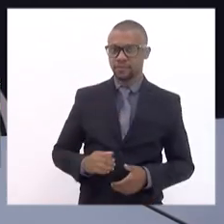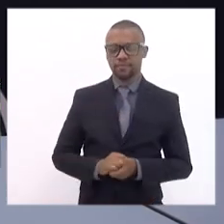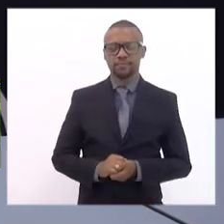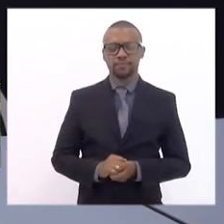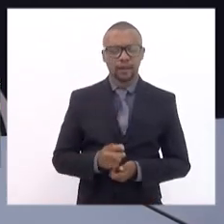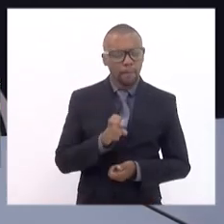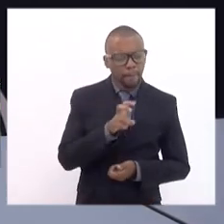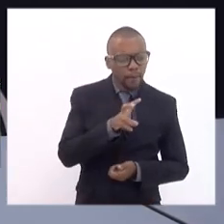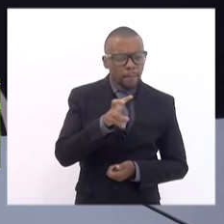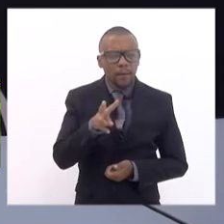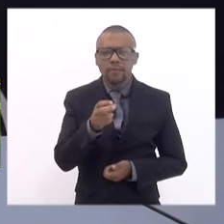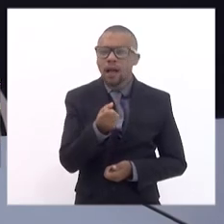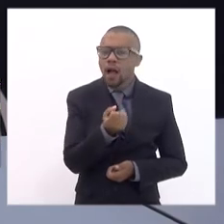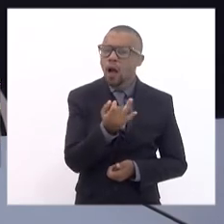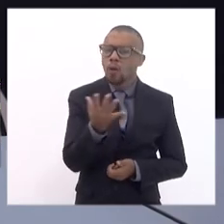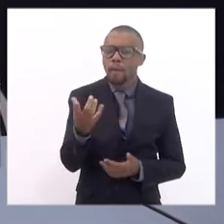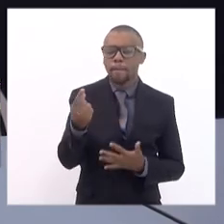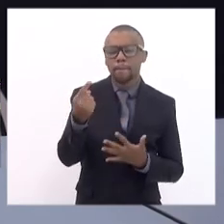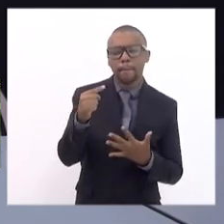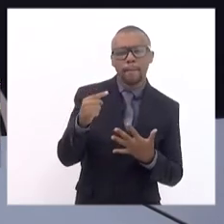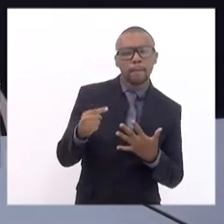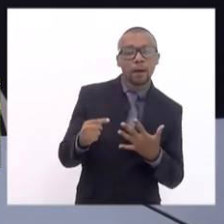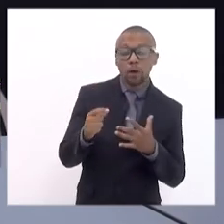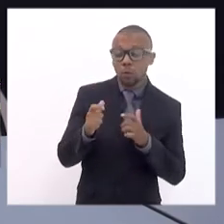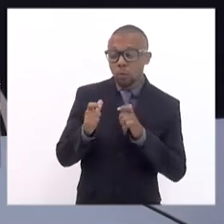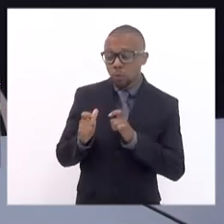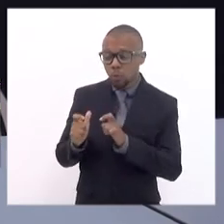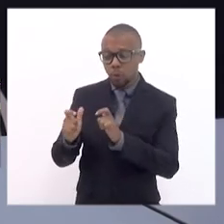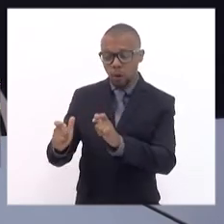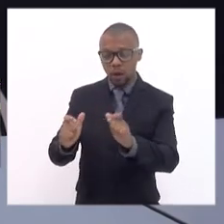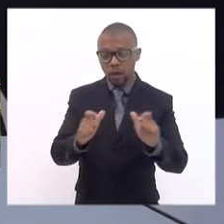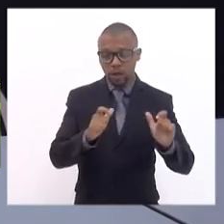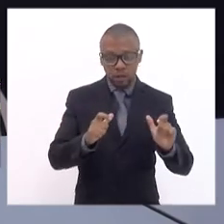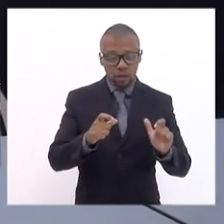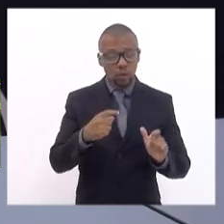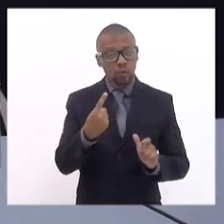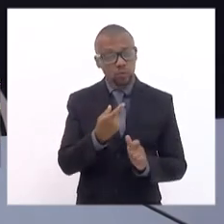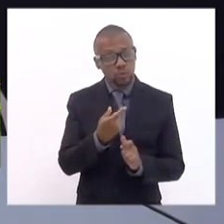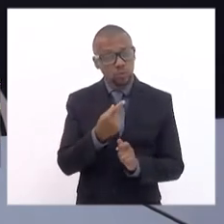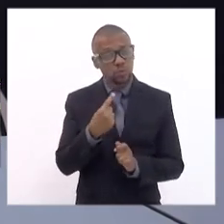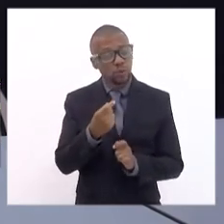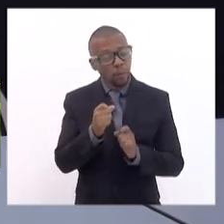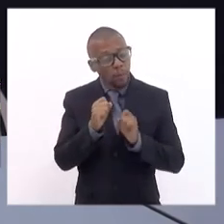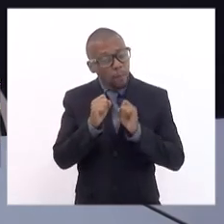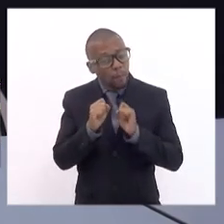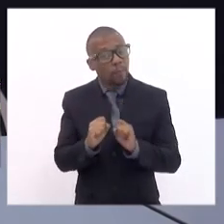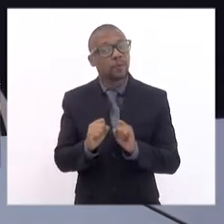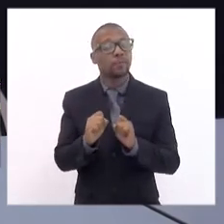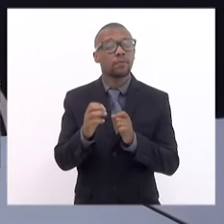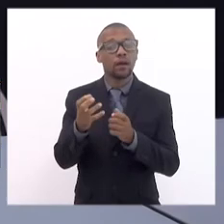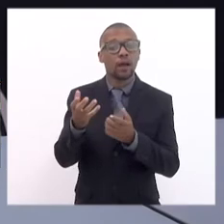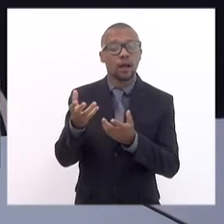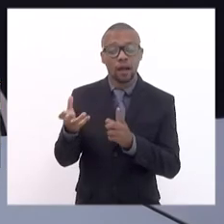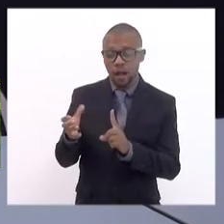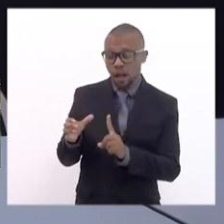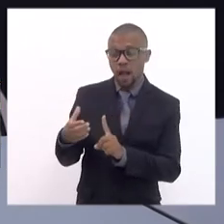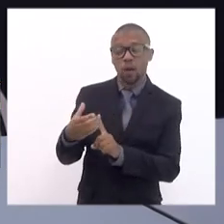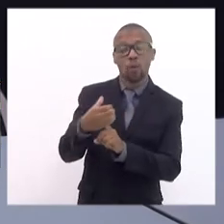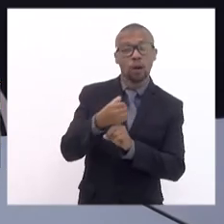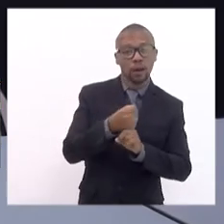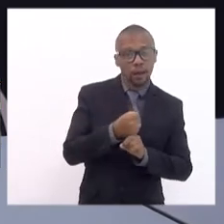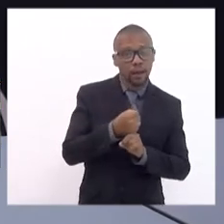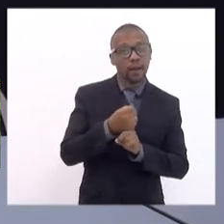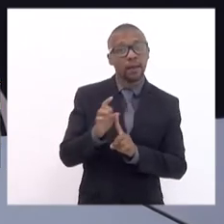alguns locais onde a gente possa acolher e fazer a exposição